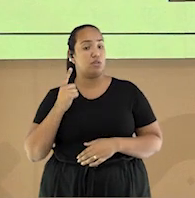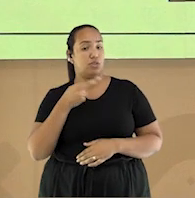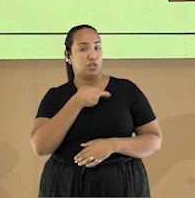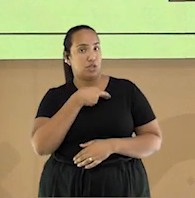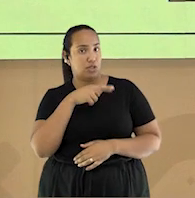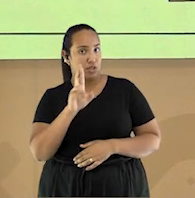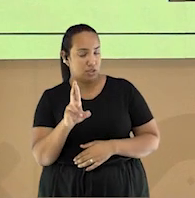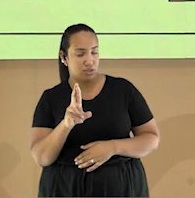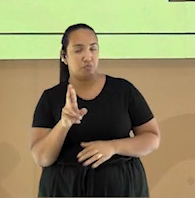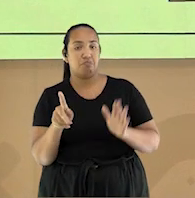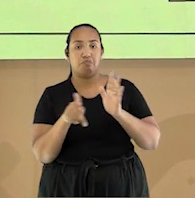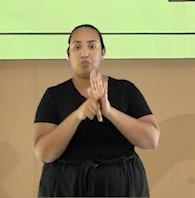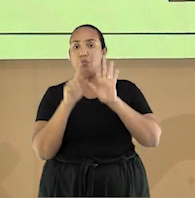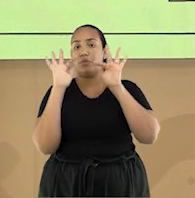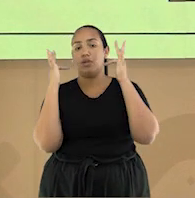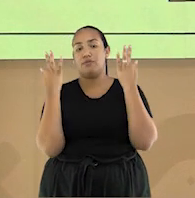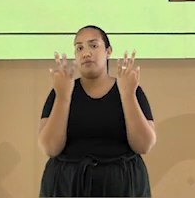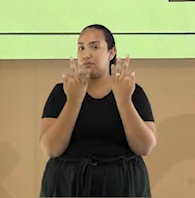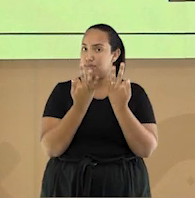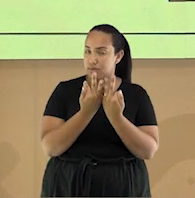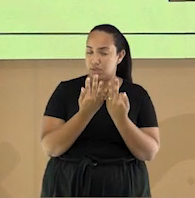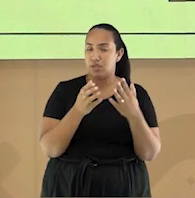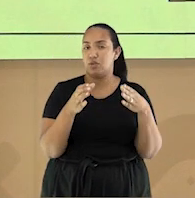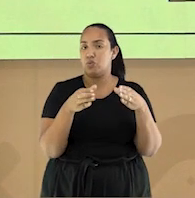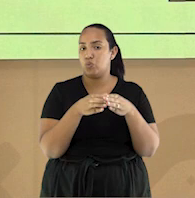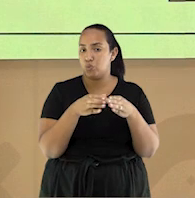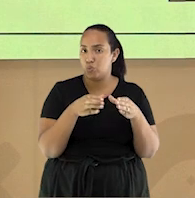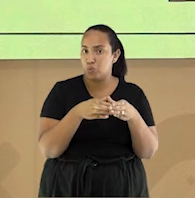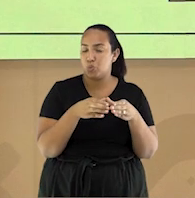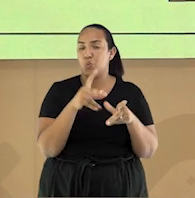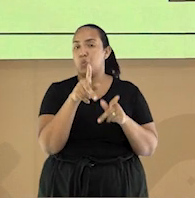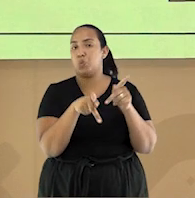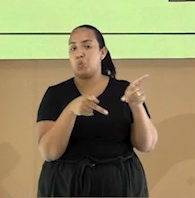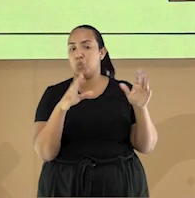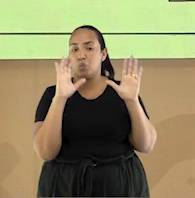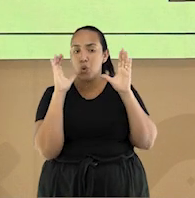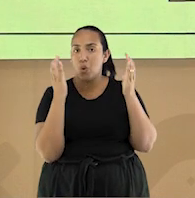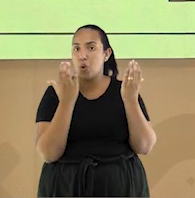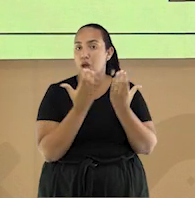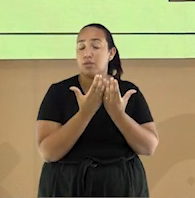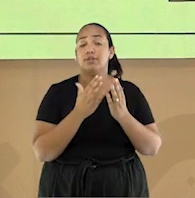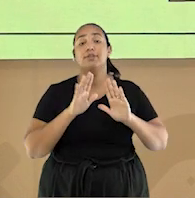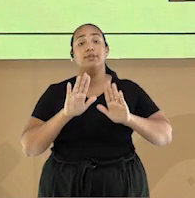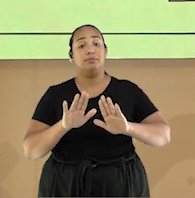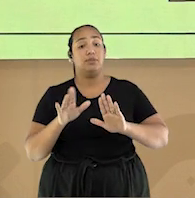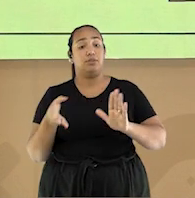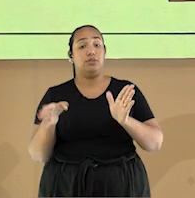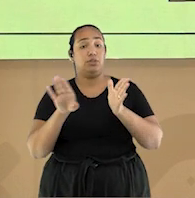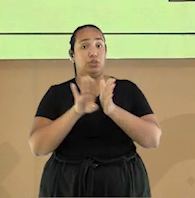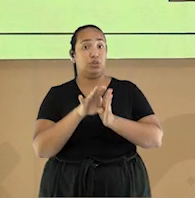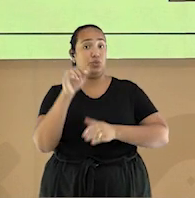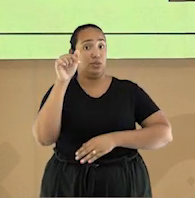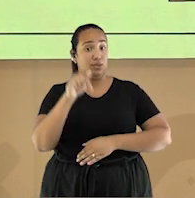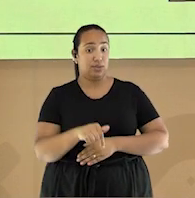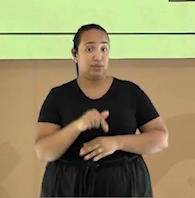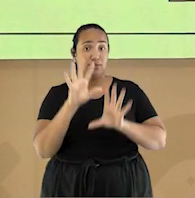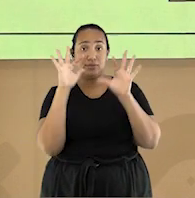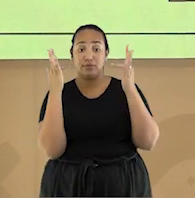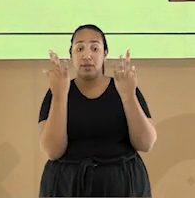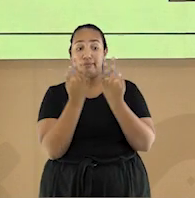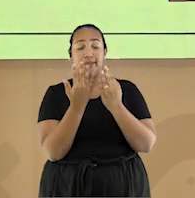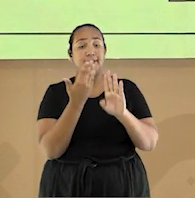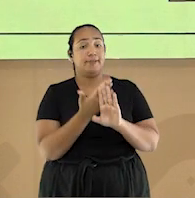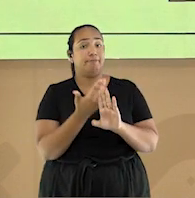da sua família, clã ou grupo. Mas quando chegaram aqui, eles foram separados de seus parentes e